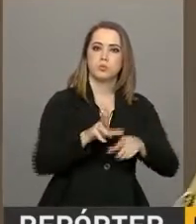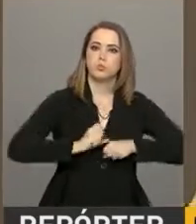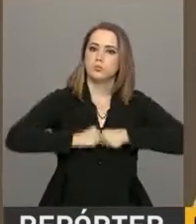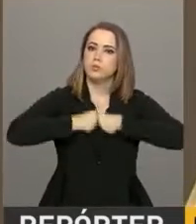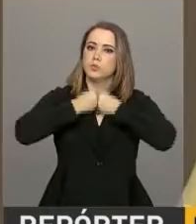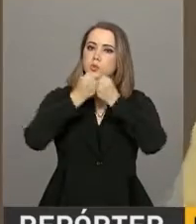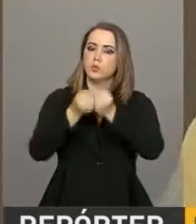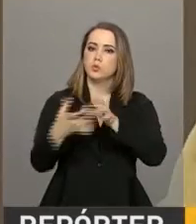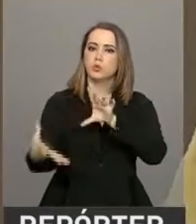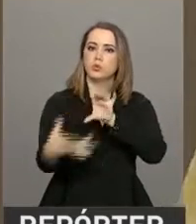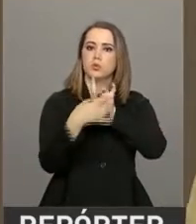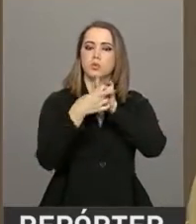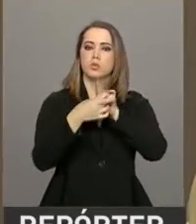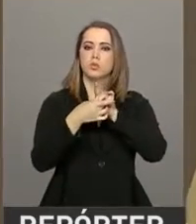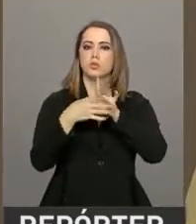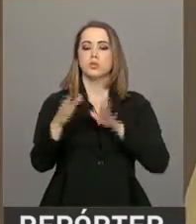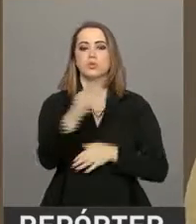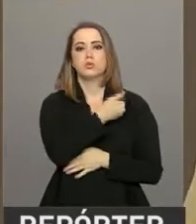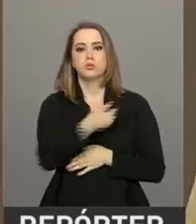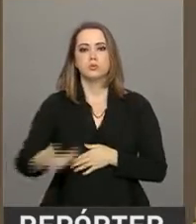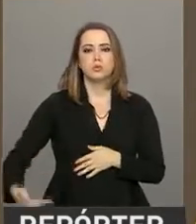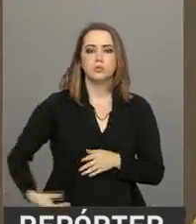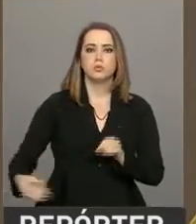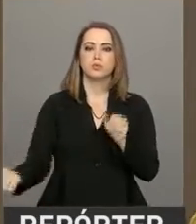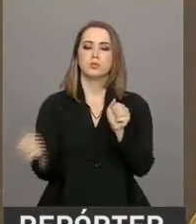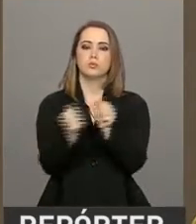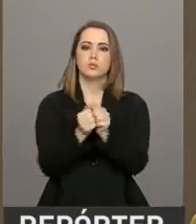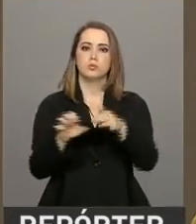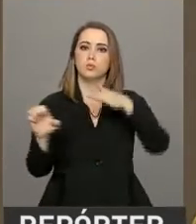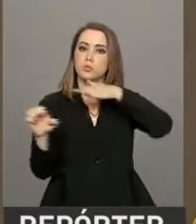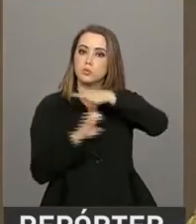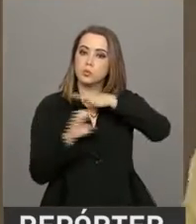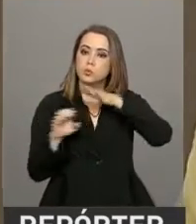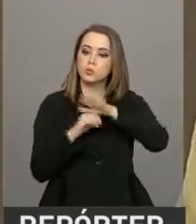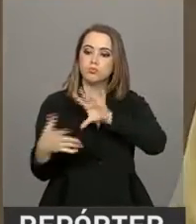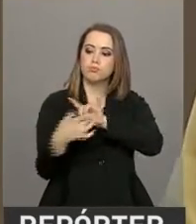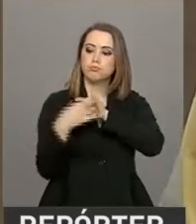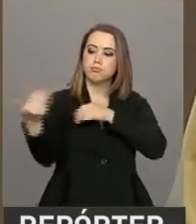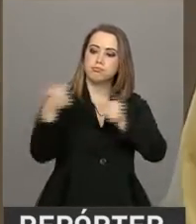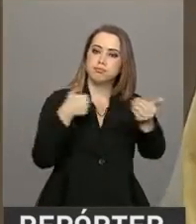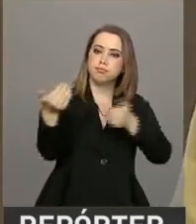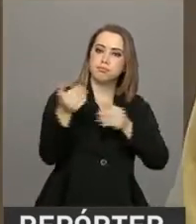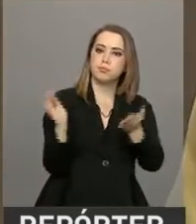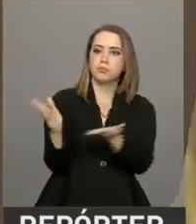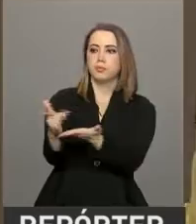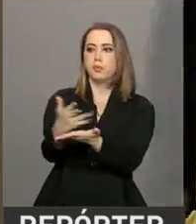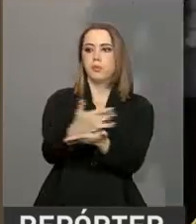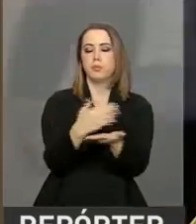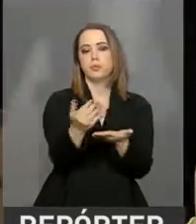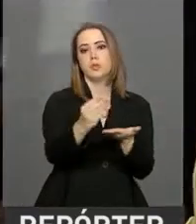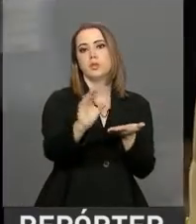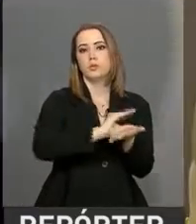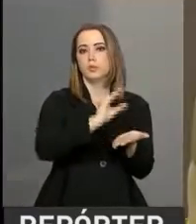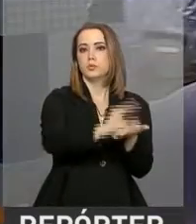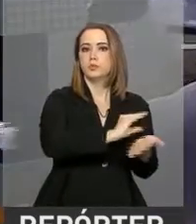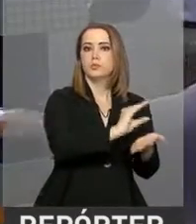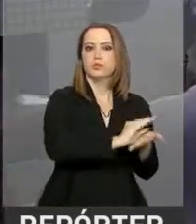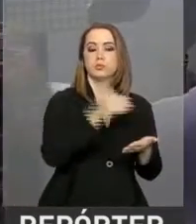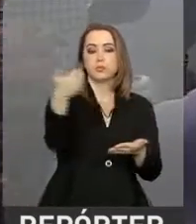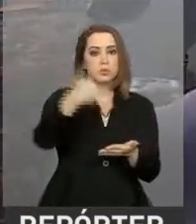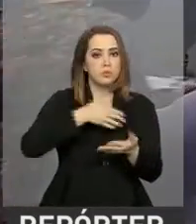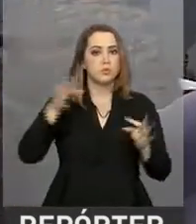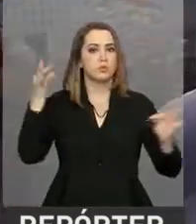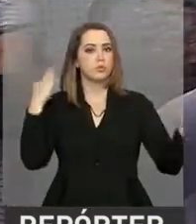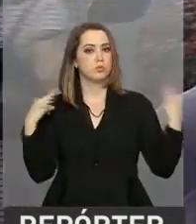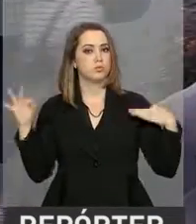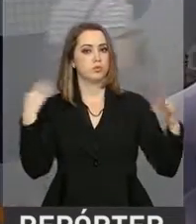entre governo e iniciativa privada para atrair mais investidores e também mais turistas para o país. Nós